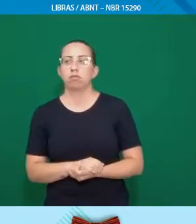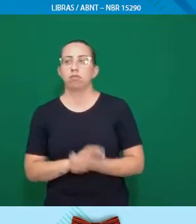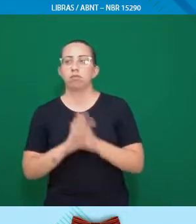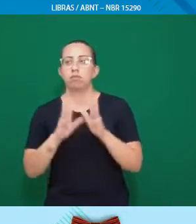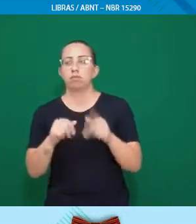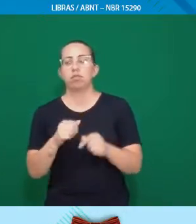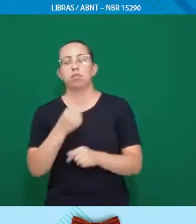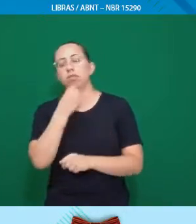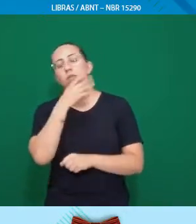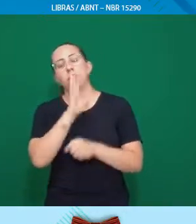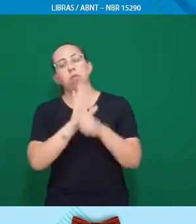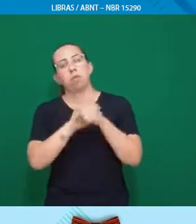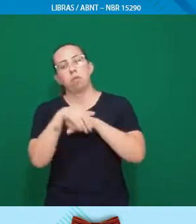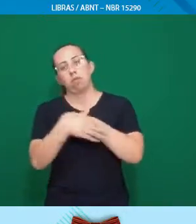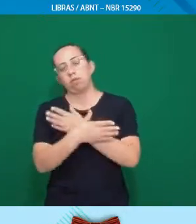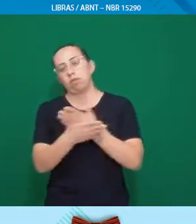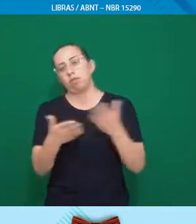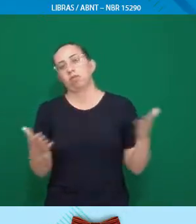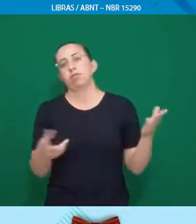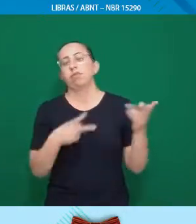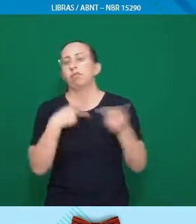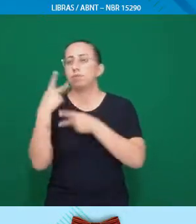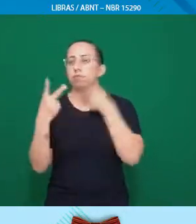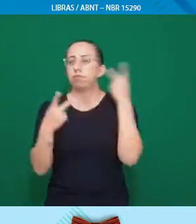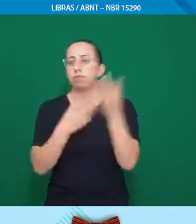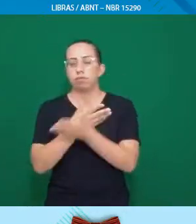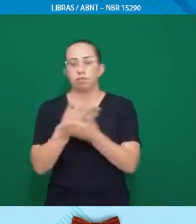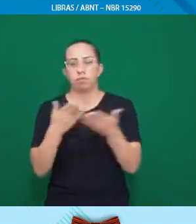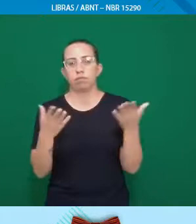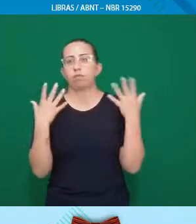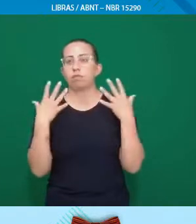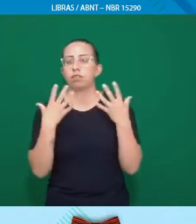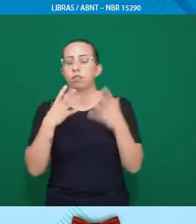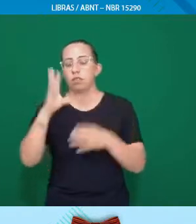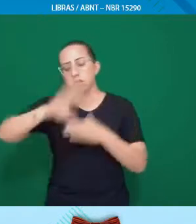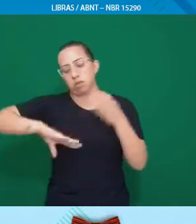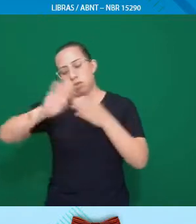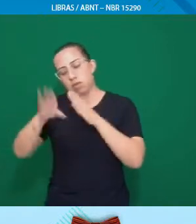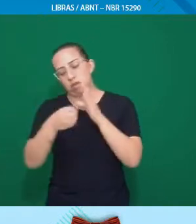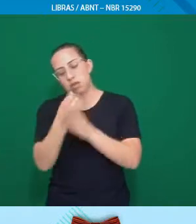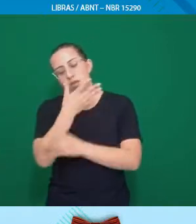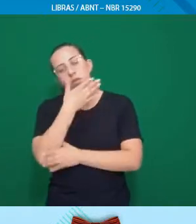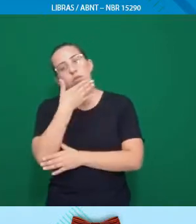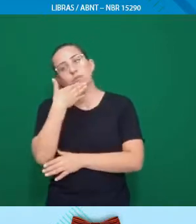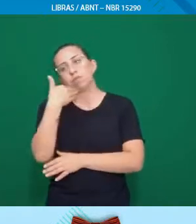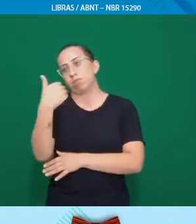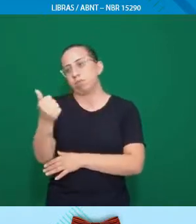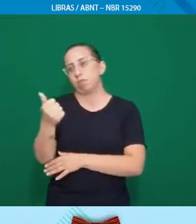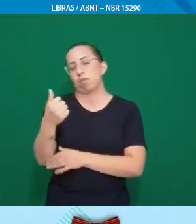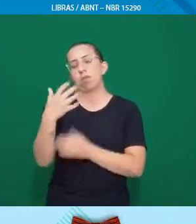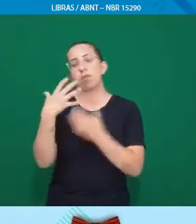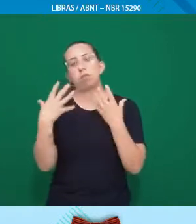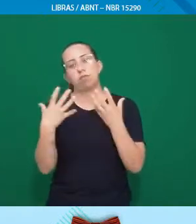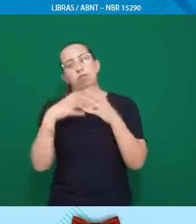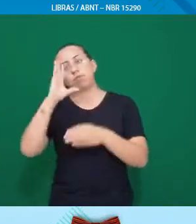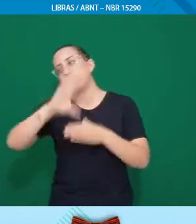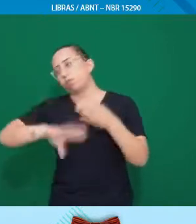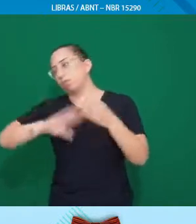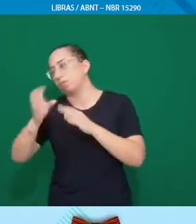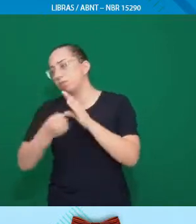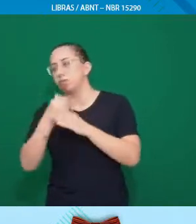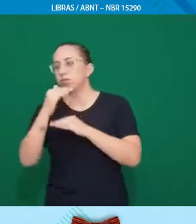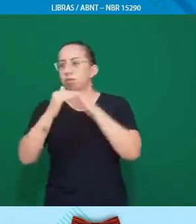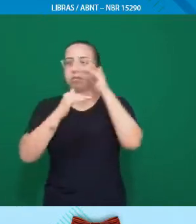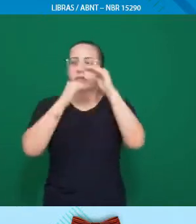a todos meu boa noite e dizer que queremos sim o camisa 9 melhor queremos sim um